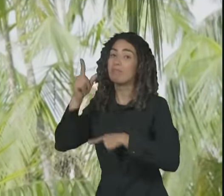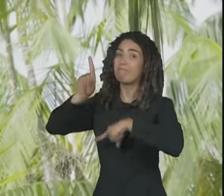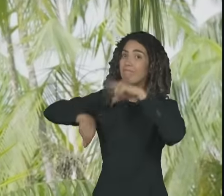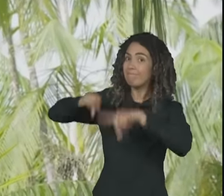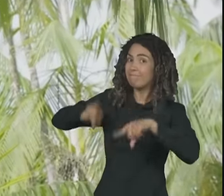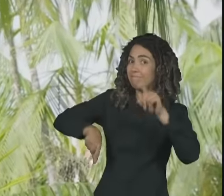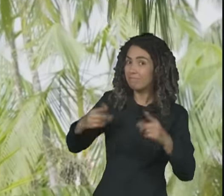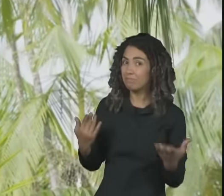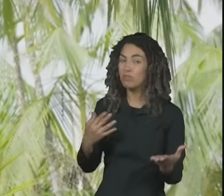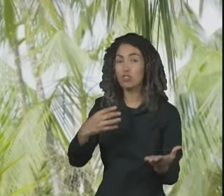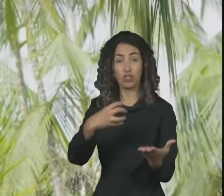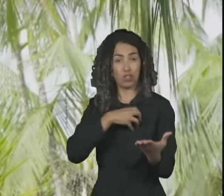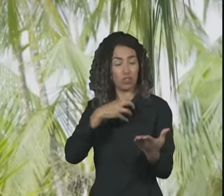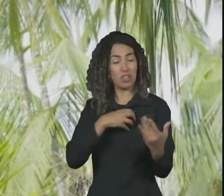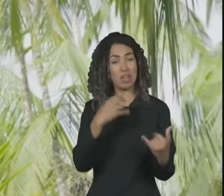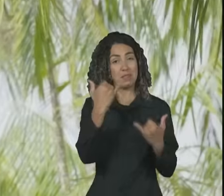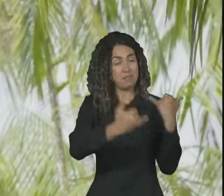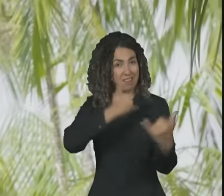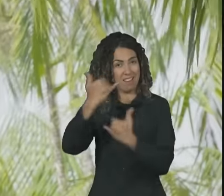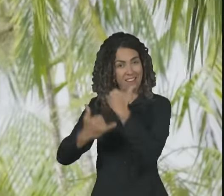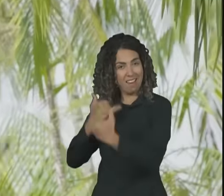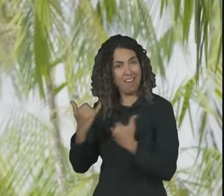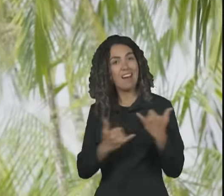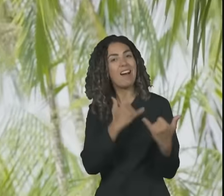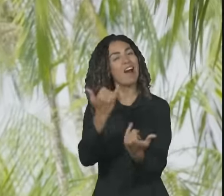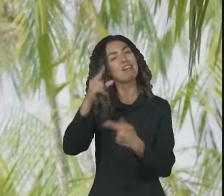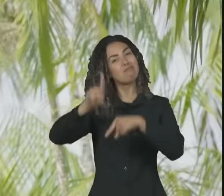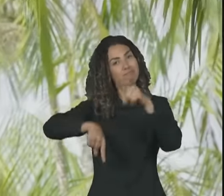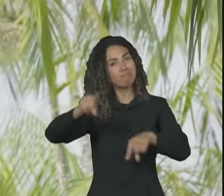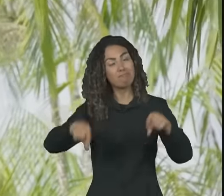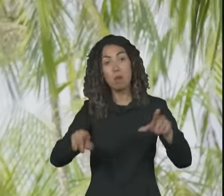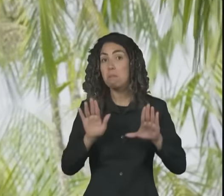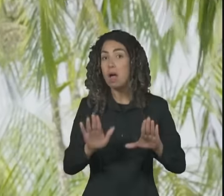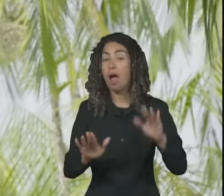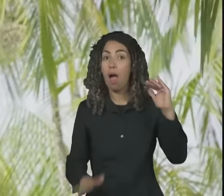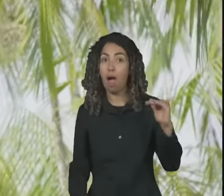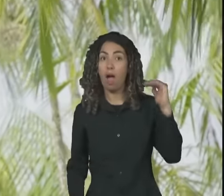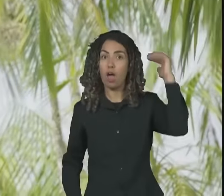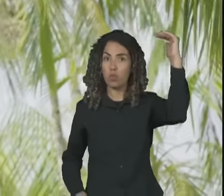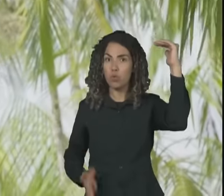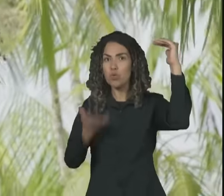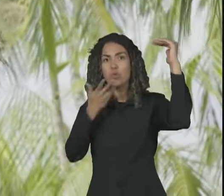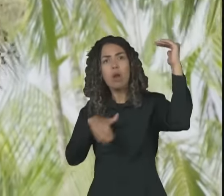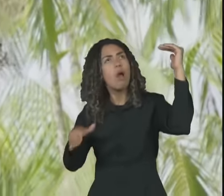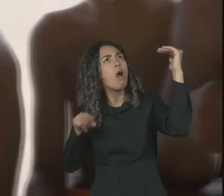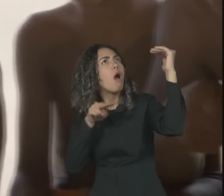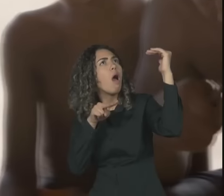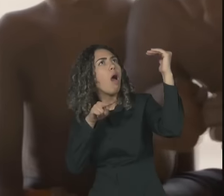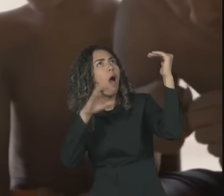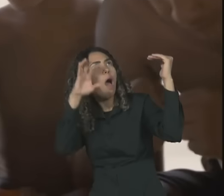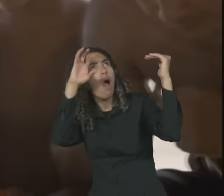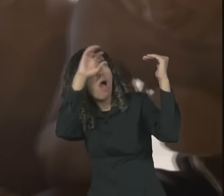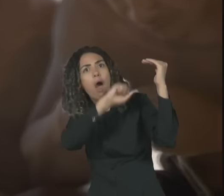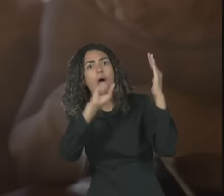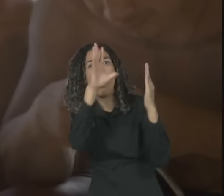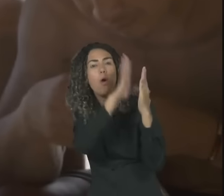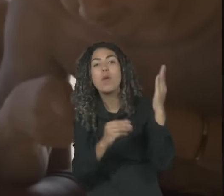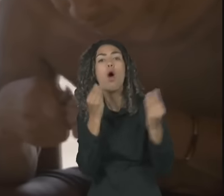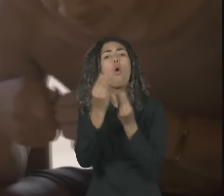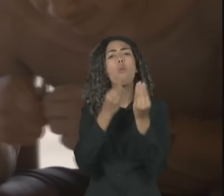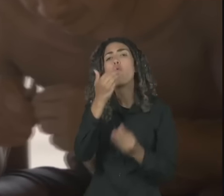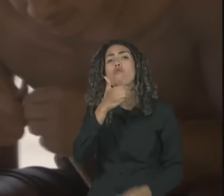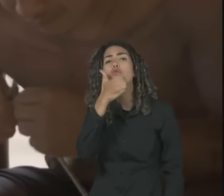Além das brincadeiras, as crianças indígenas aprendem com os adultos atividades como coletar frutos e fazer